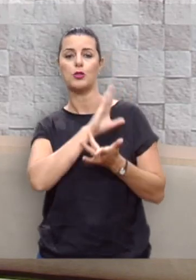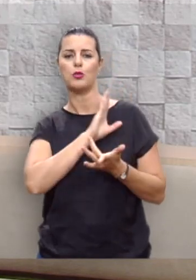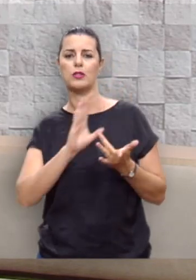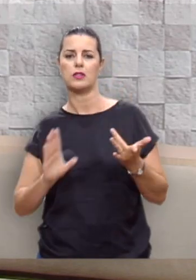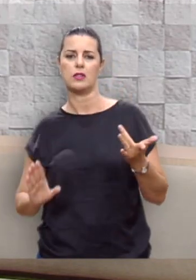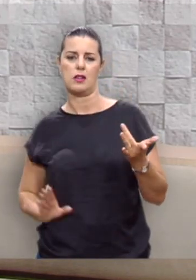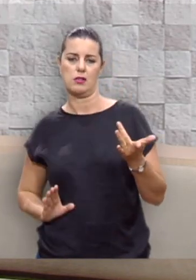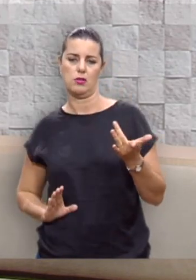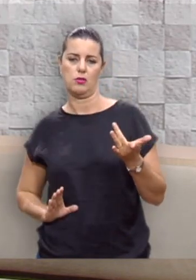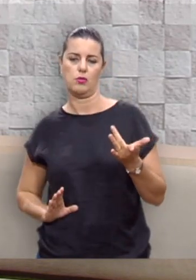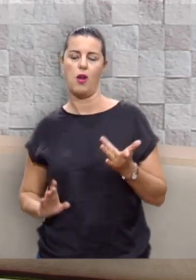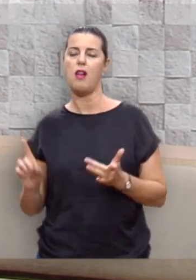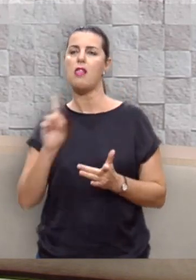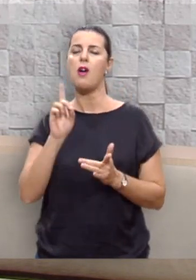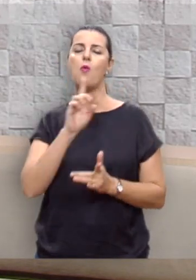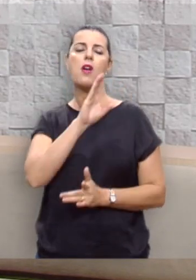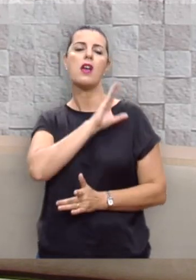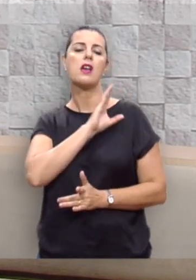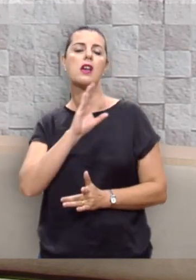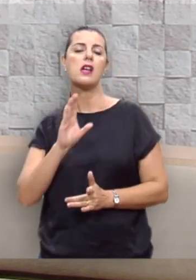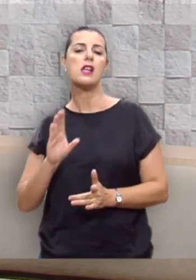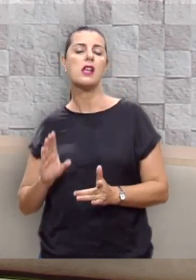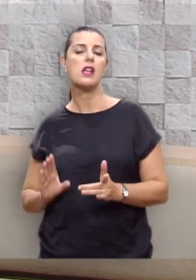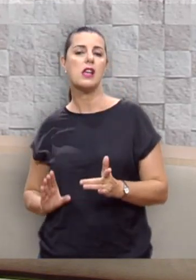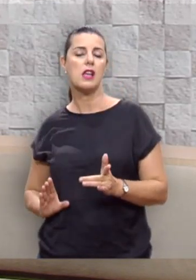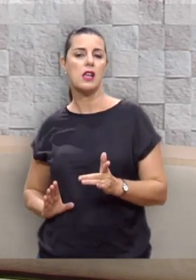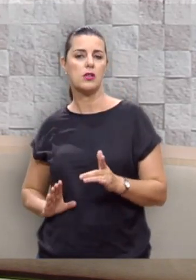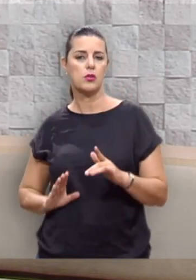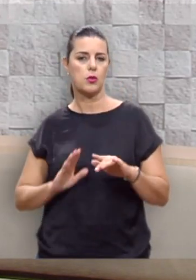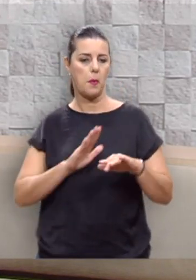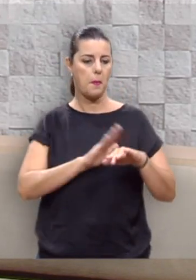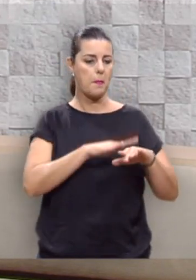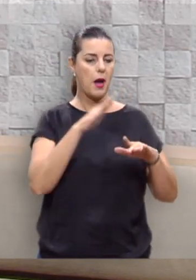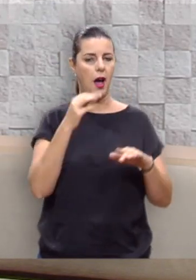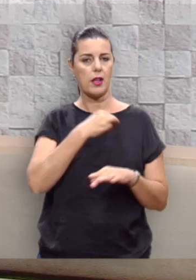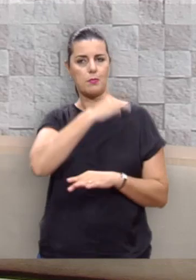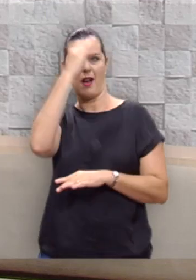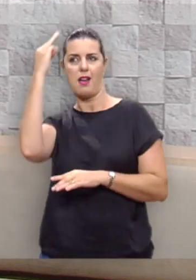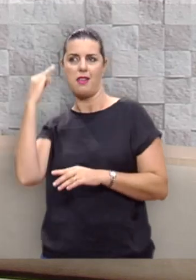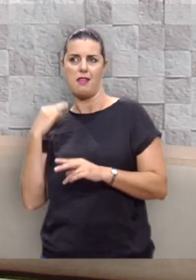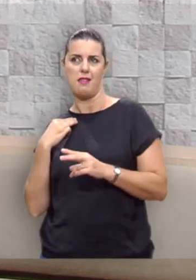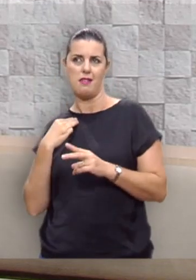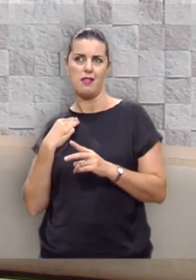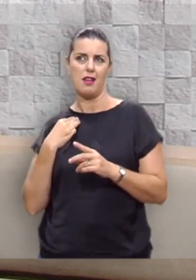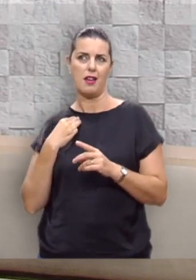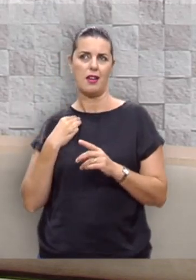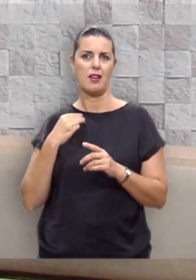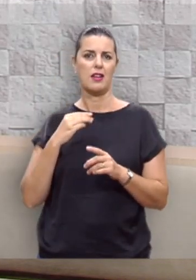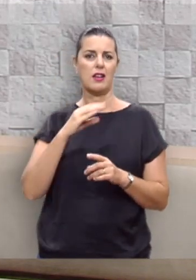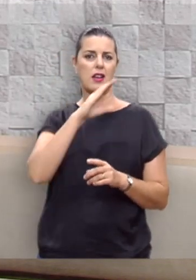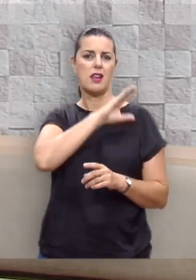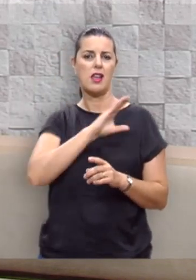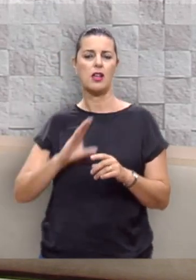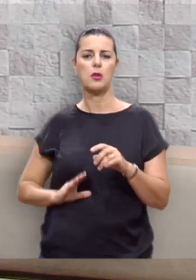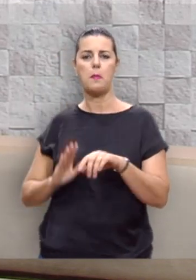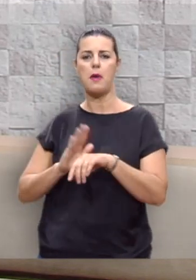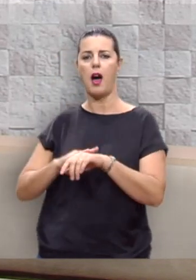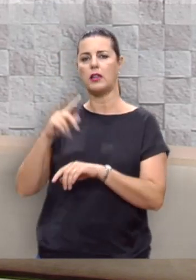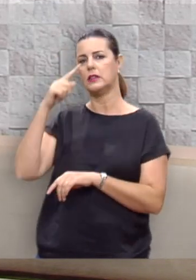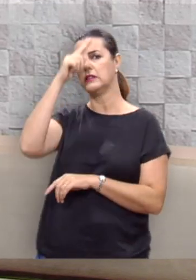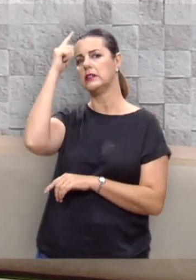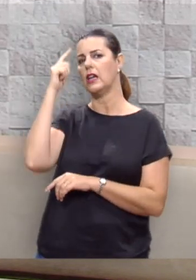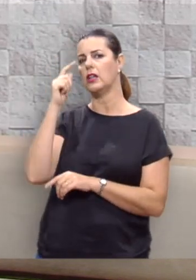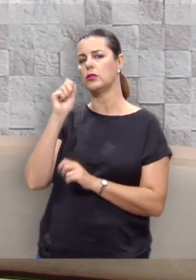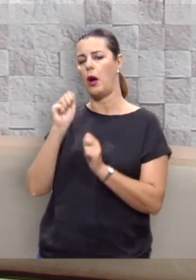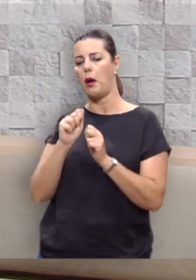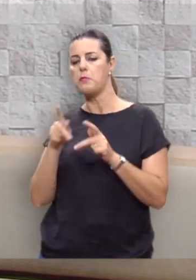Cristo. Não é Cristo mais Maria, não é Cristo mais Pedro, não é Cristo